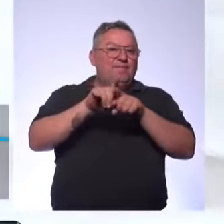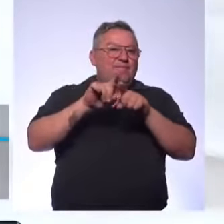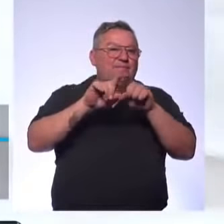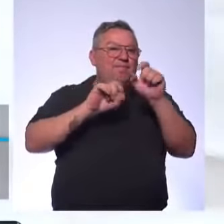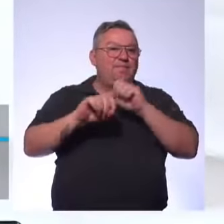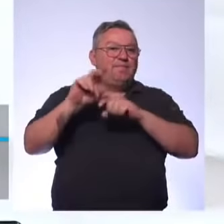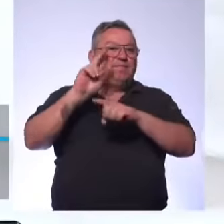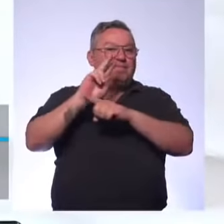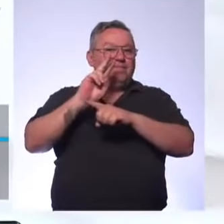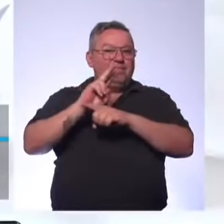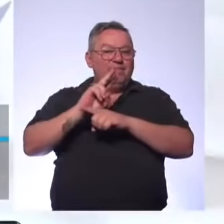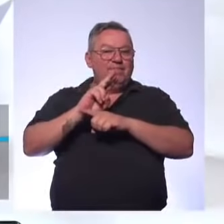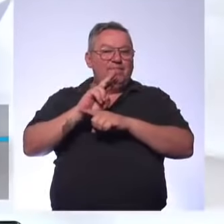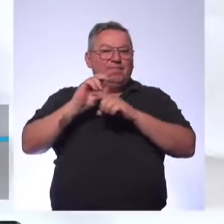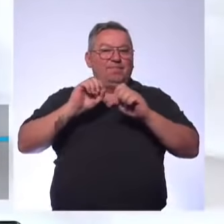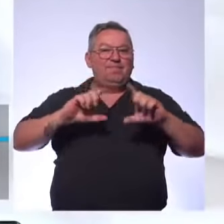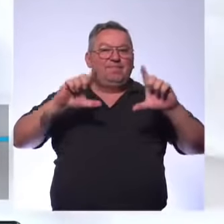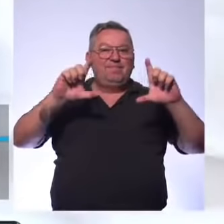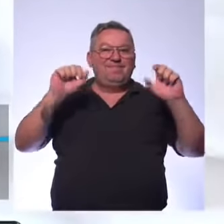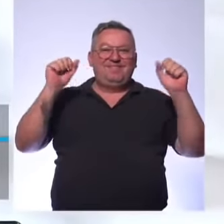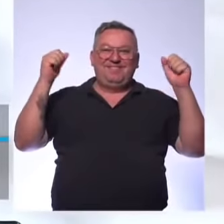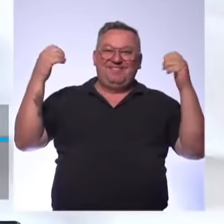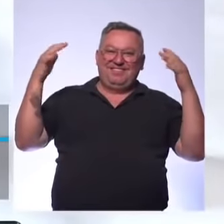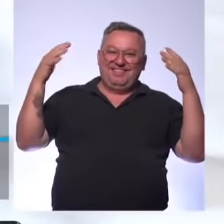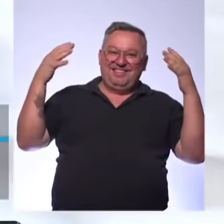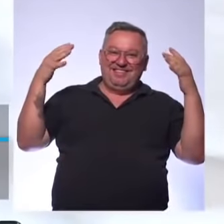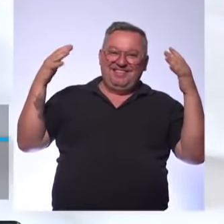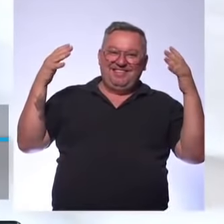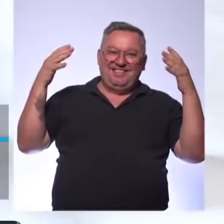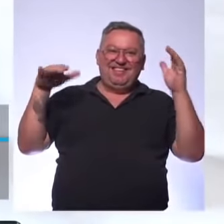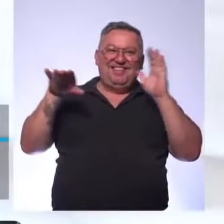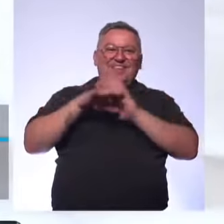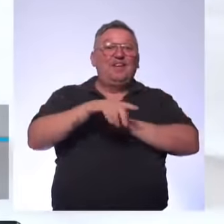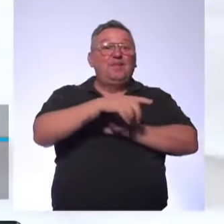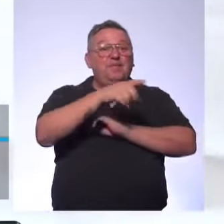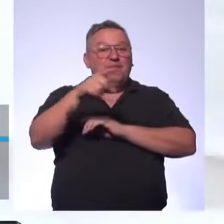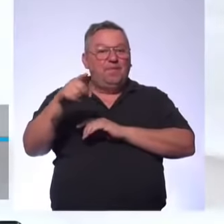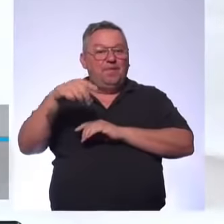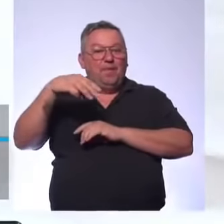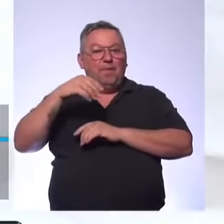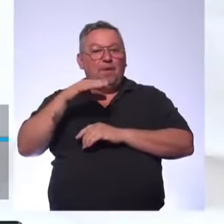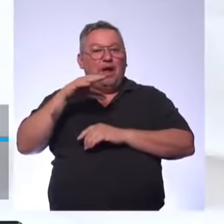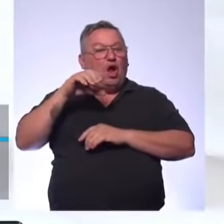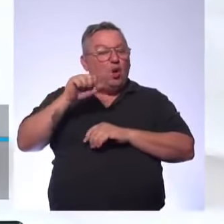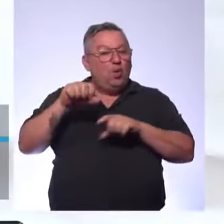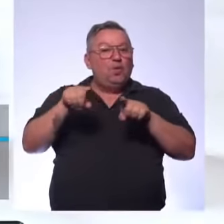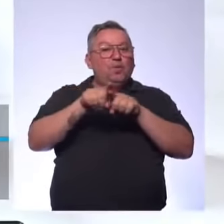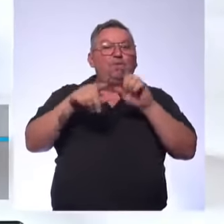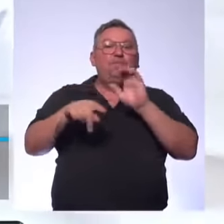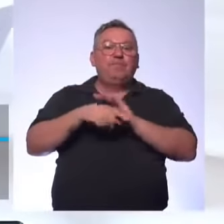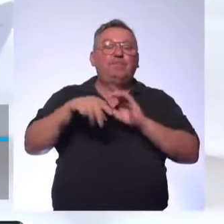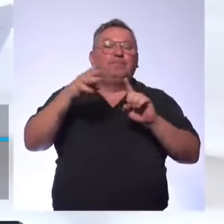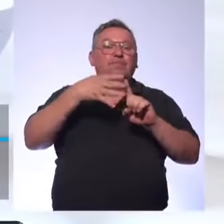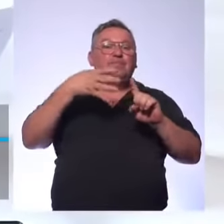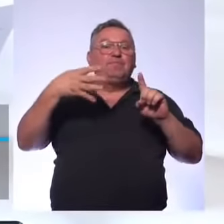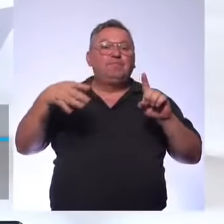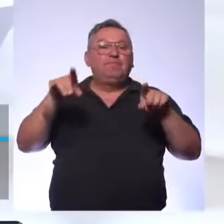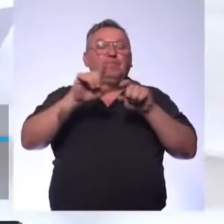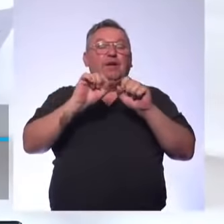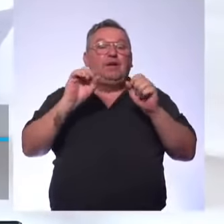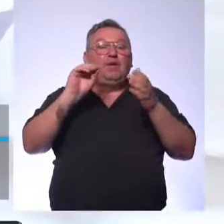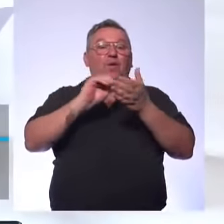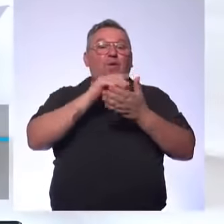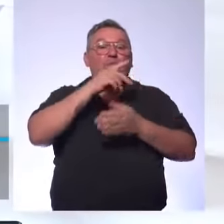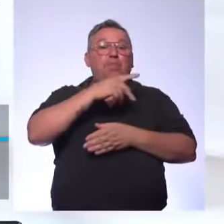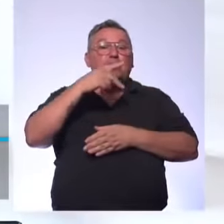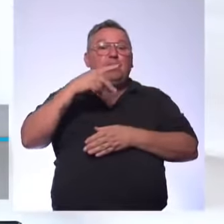cuida aí para a imagem, tudo chegar até vocês. O Marcos, que é o operador de mídias, ele que coloca o PPT